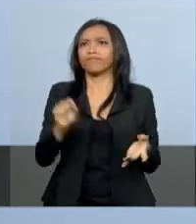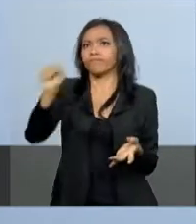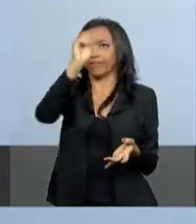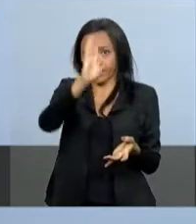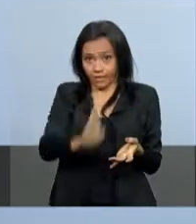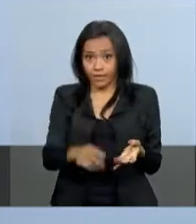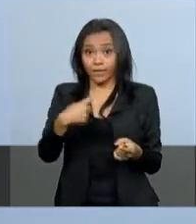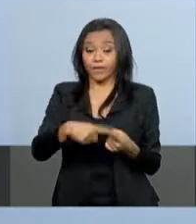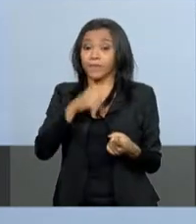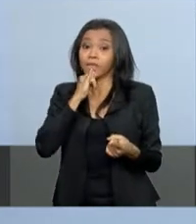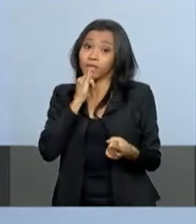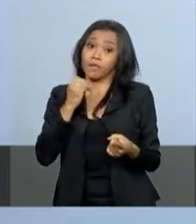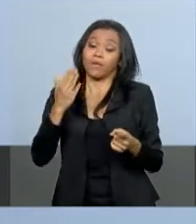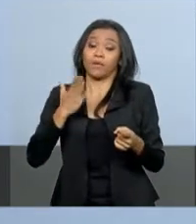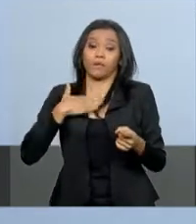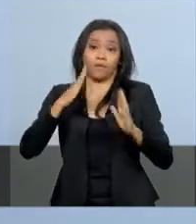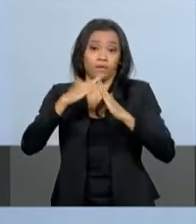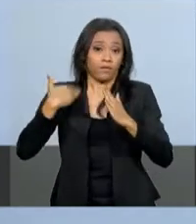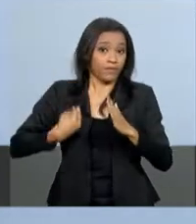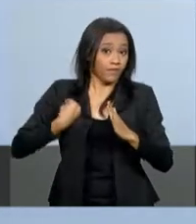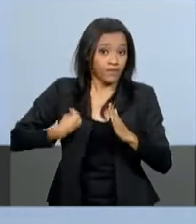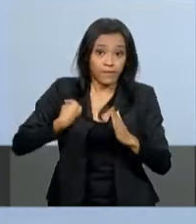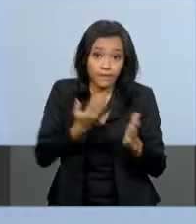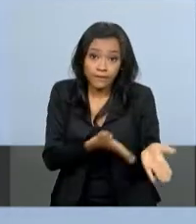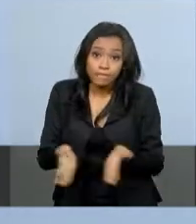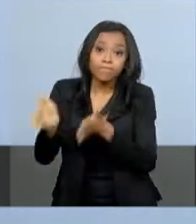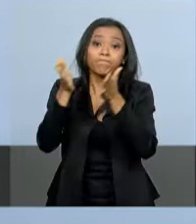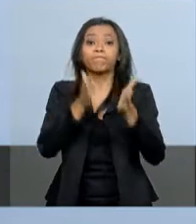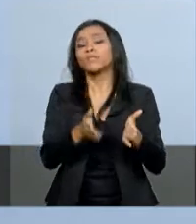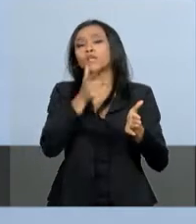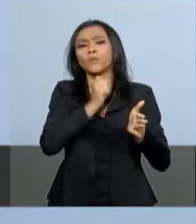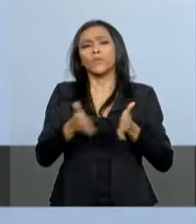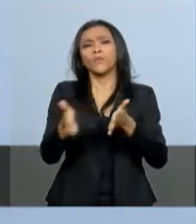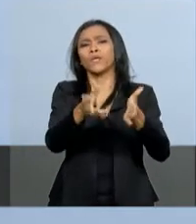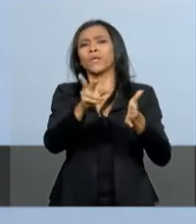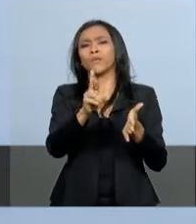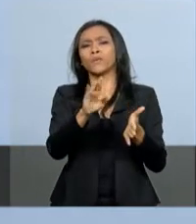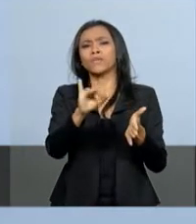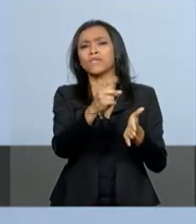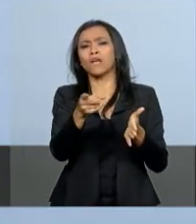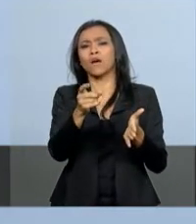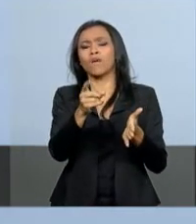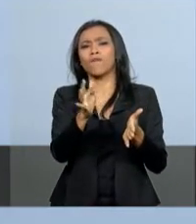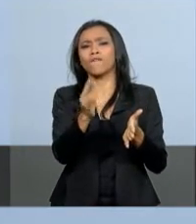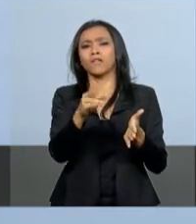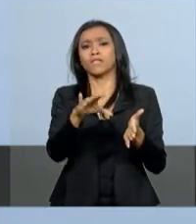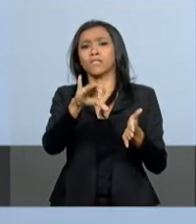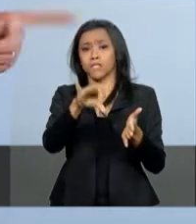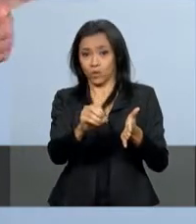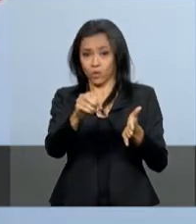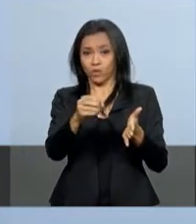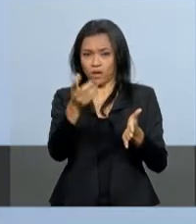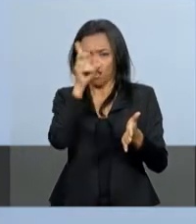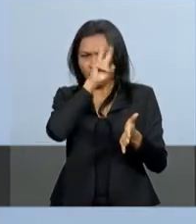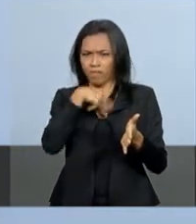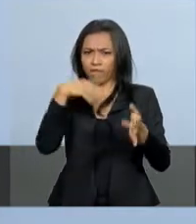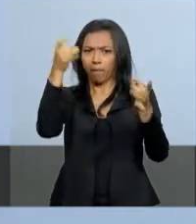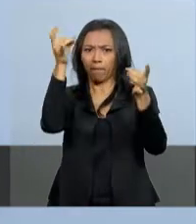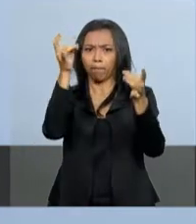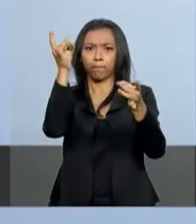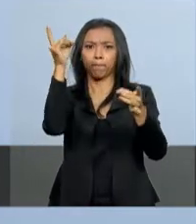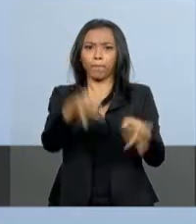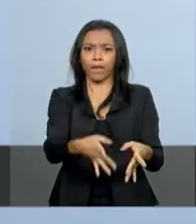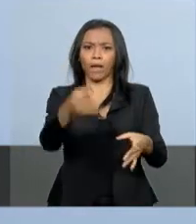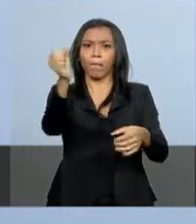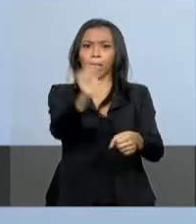transposição do são francisco posso dizer os senhores quando aqui chegamos a transposição estava paralisada quando botamos mais de 2 bilhões